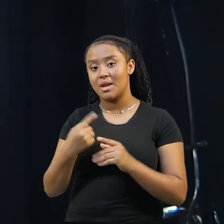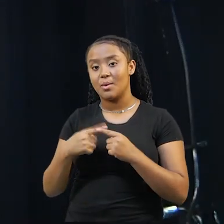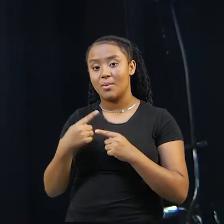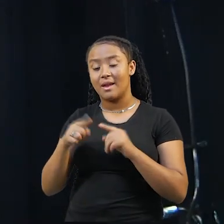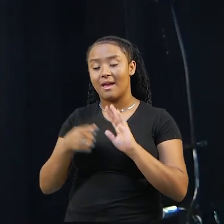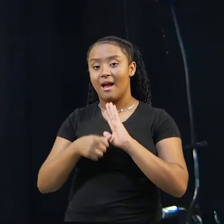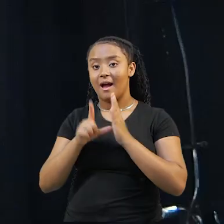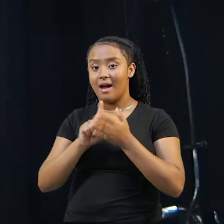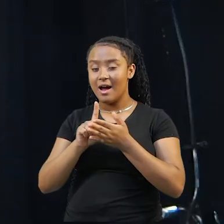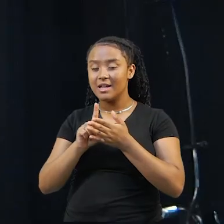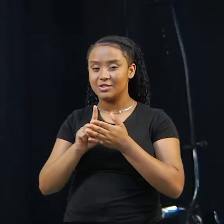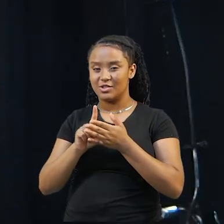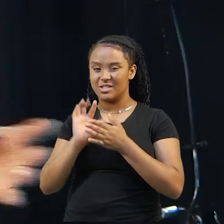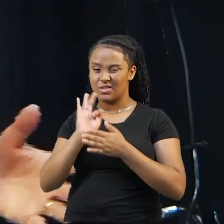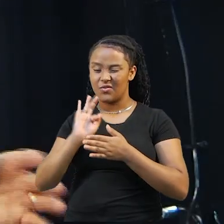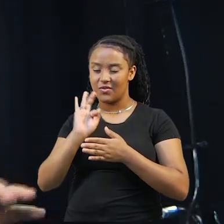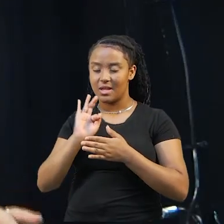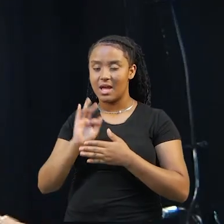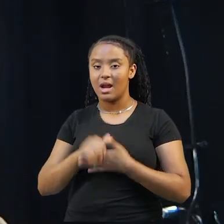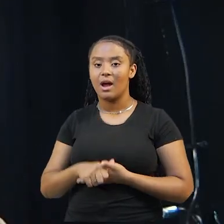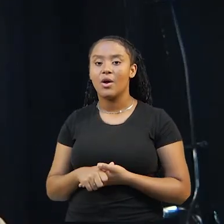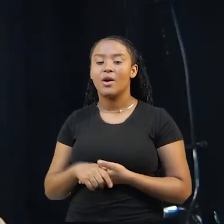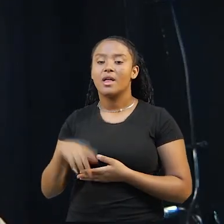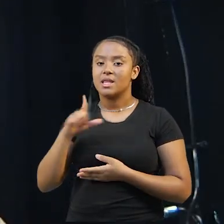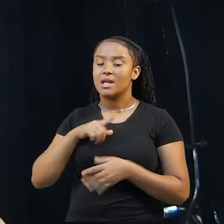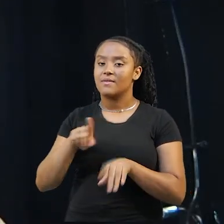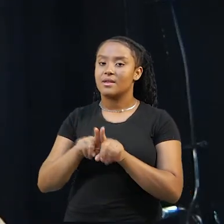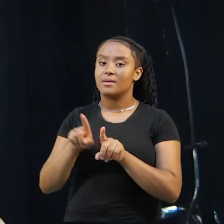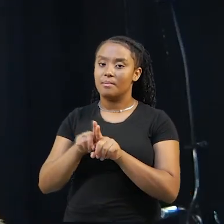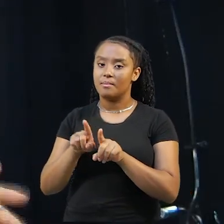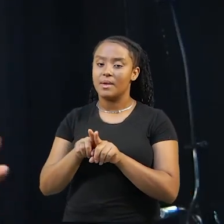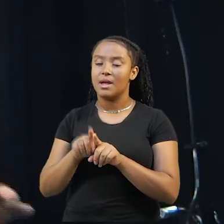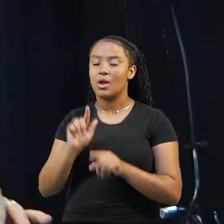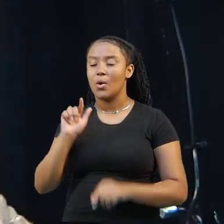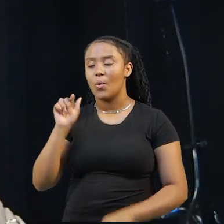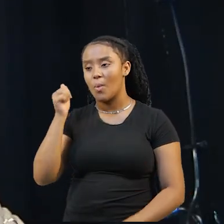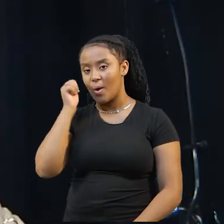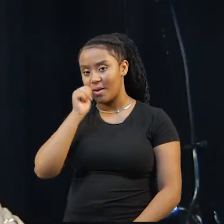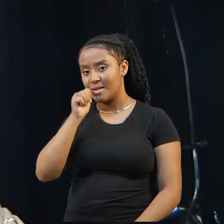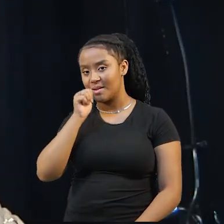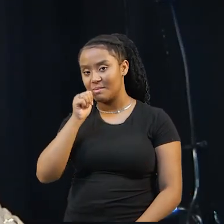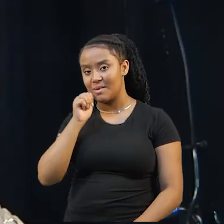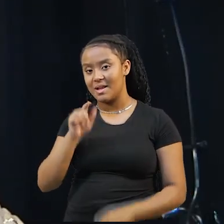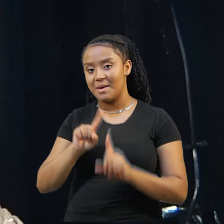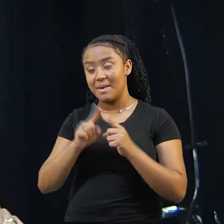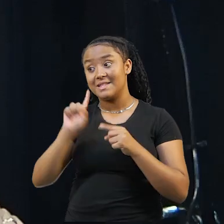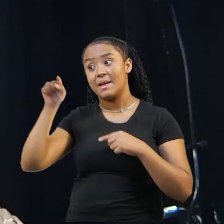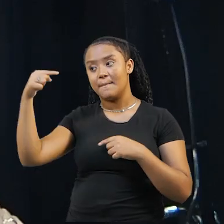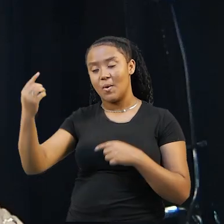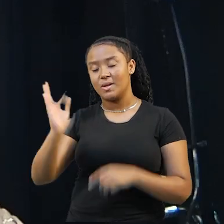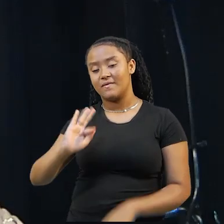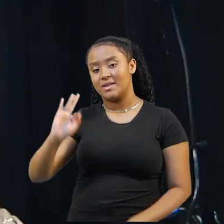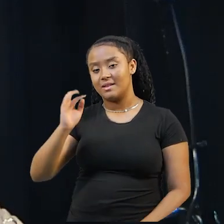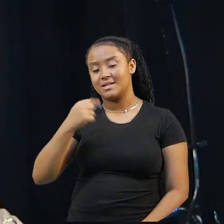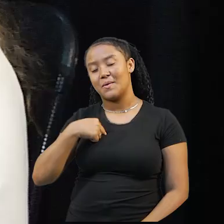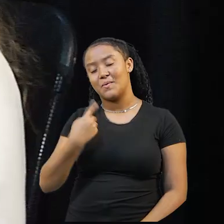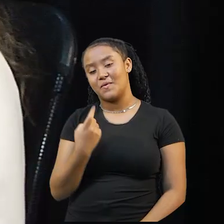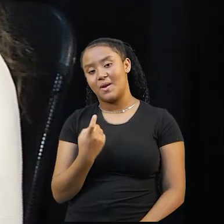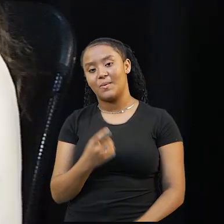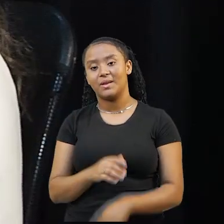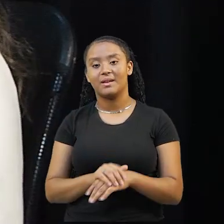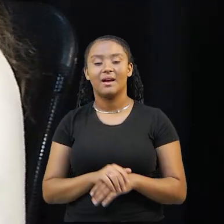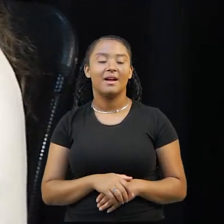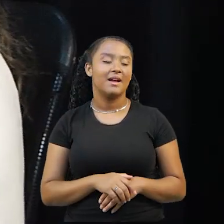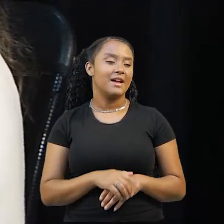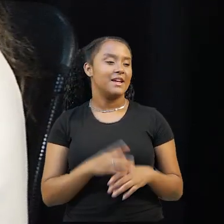gente teve a irmã Ilá Garotti, que foi vice-reitora, então desde a federalização, sim. E aí, é